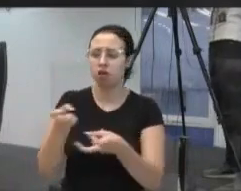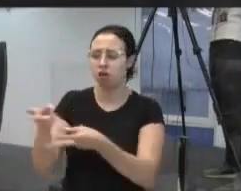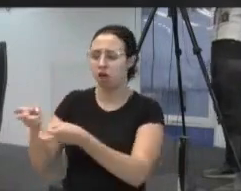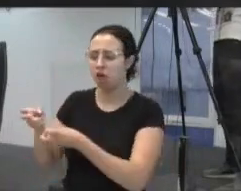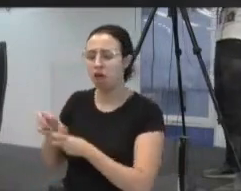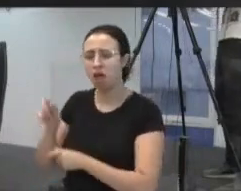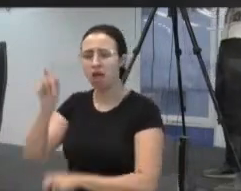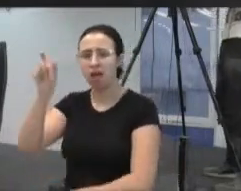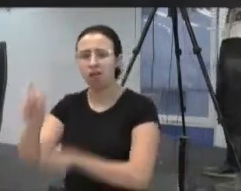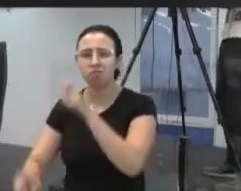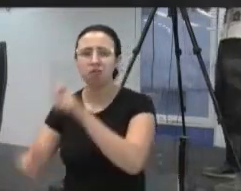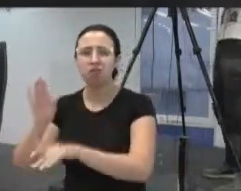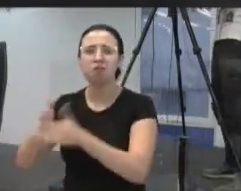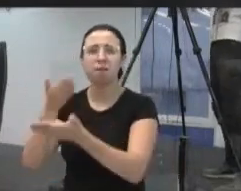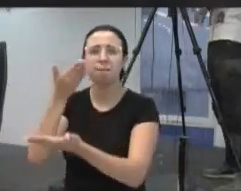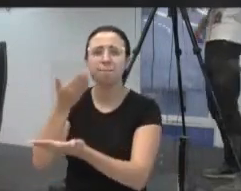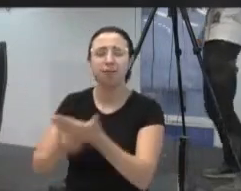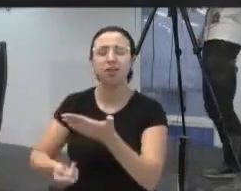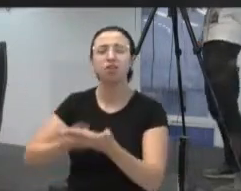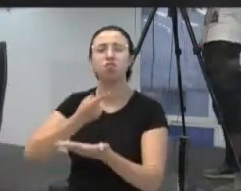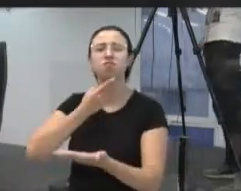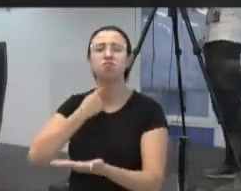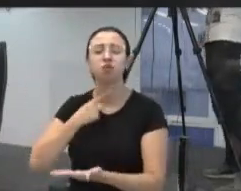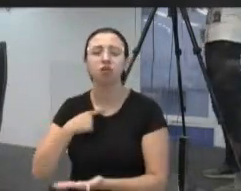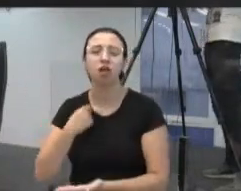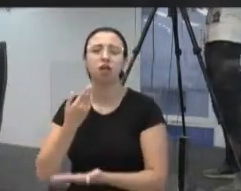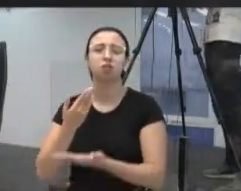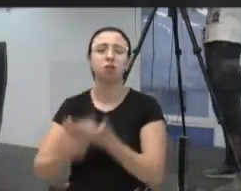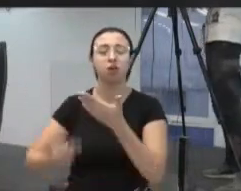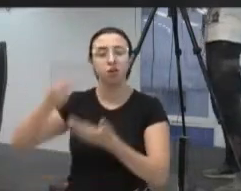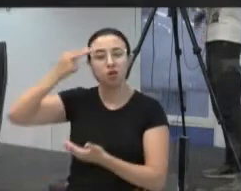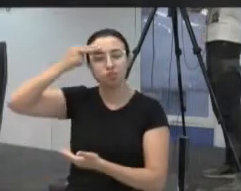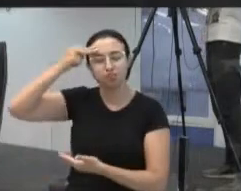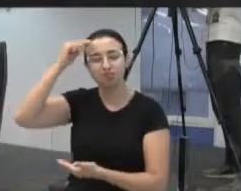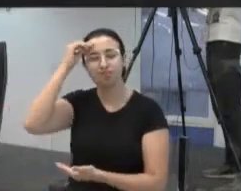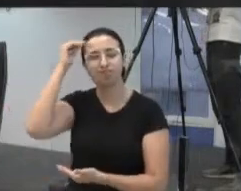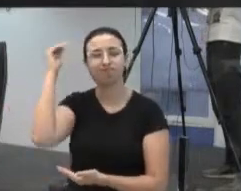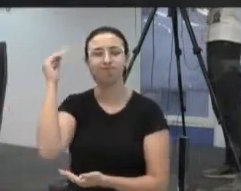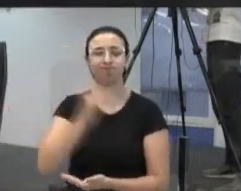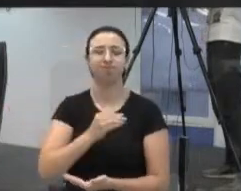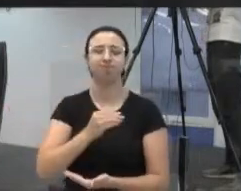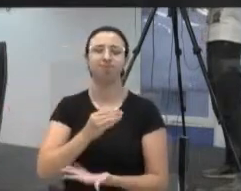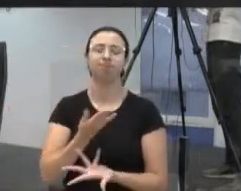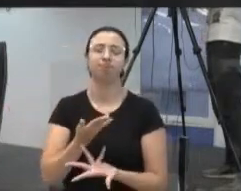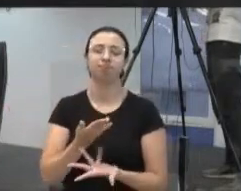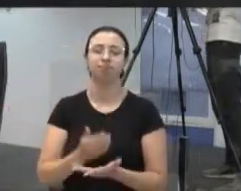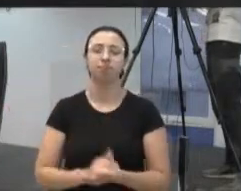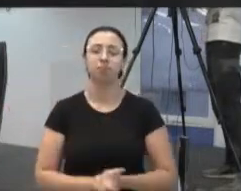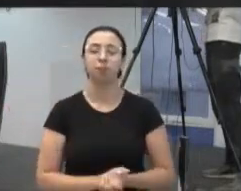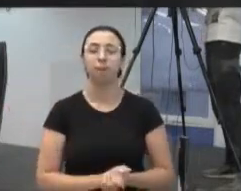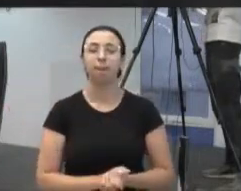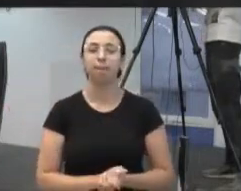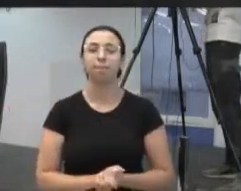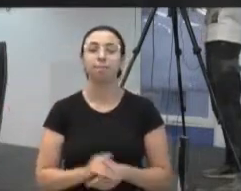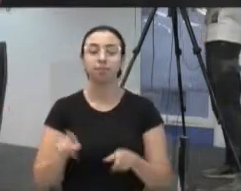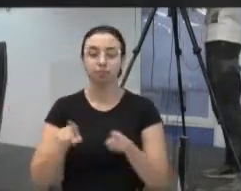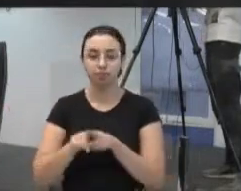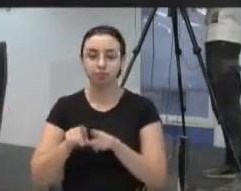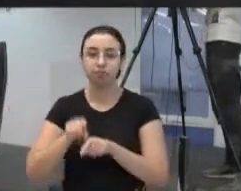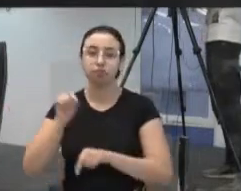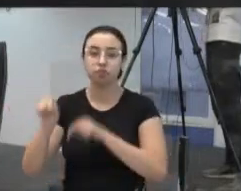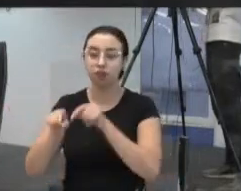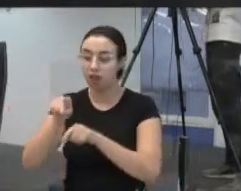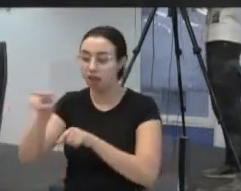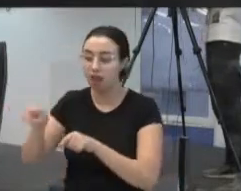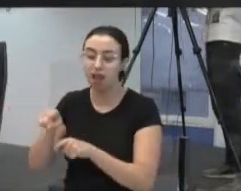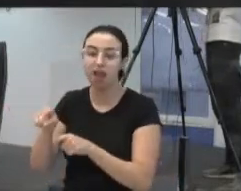sonho, perderam a vontade, não dá mais, e aí elas acabam voltando para o que elas são, ou o que colocaram elas